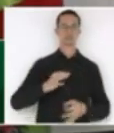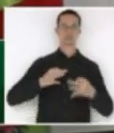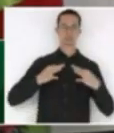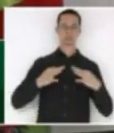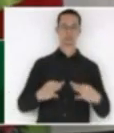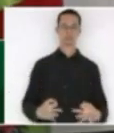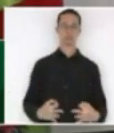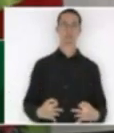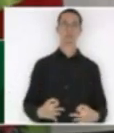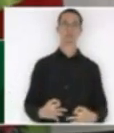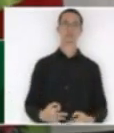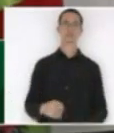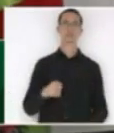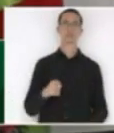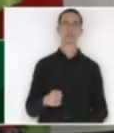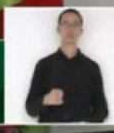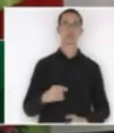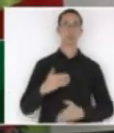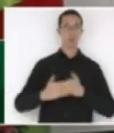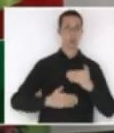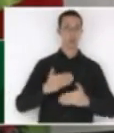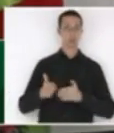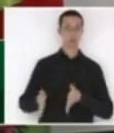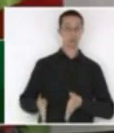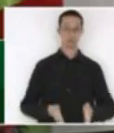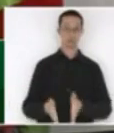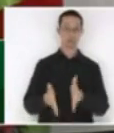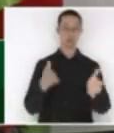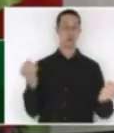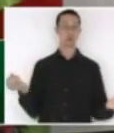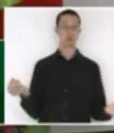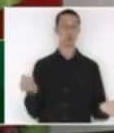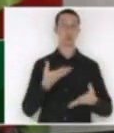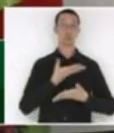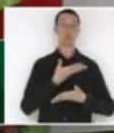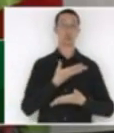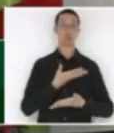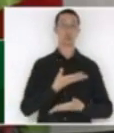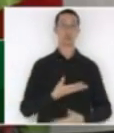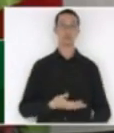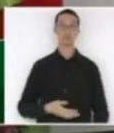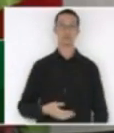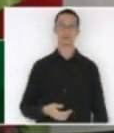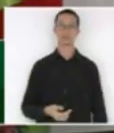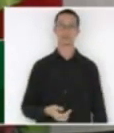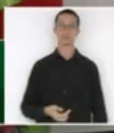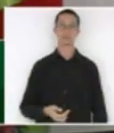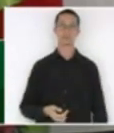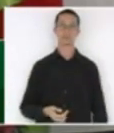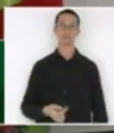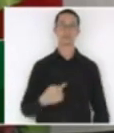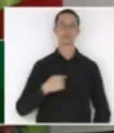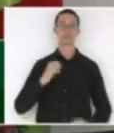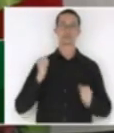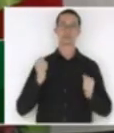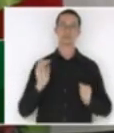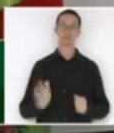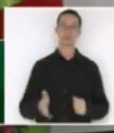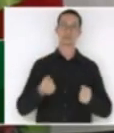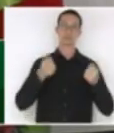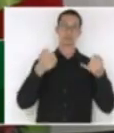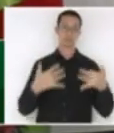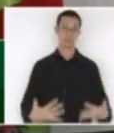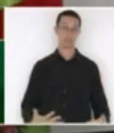o grande caminho da novidade. Porque, como eu falei na minha manifestação